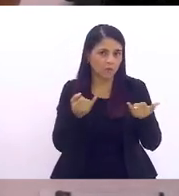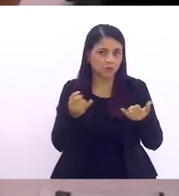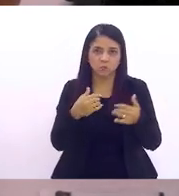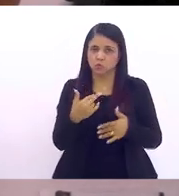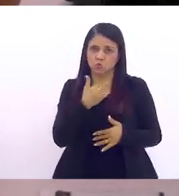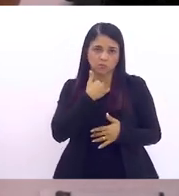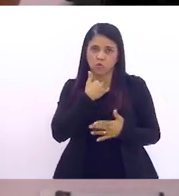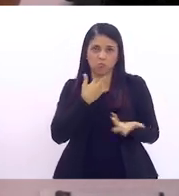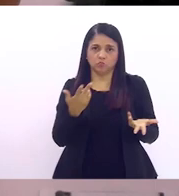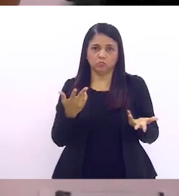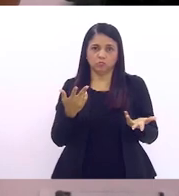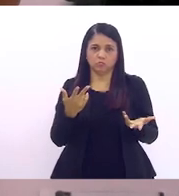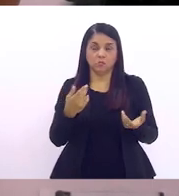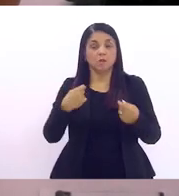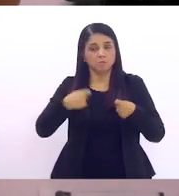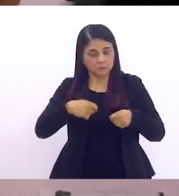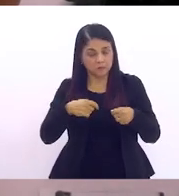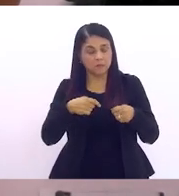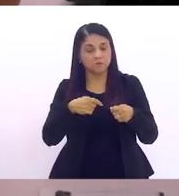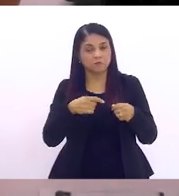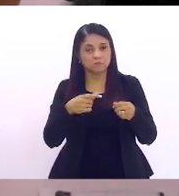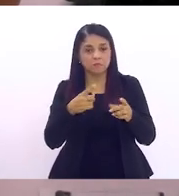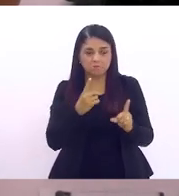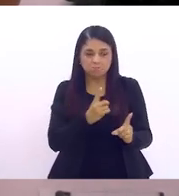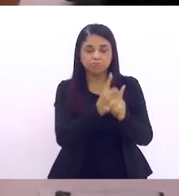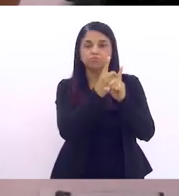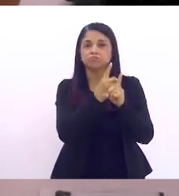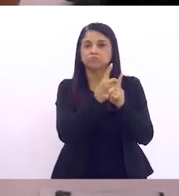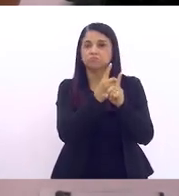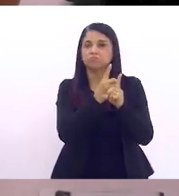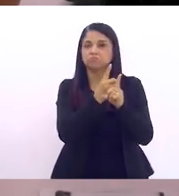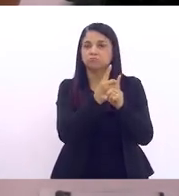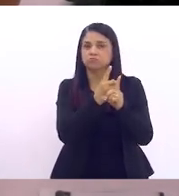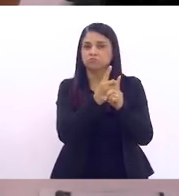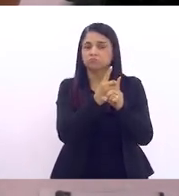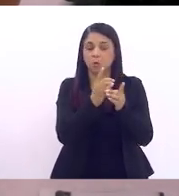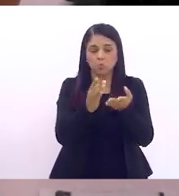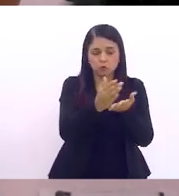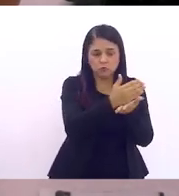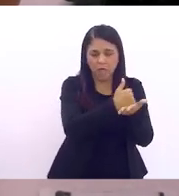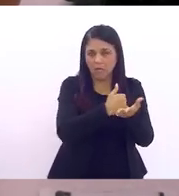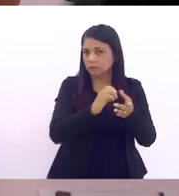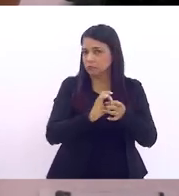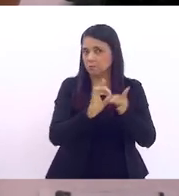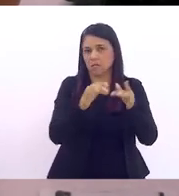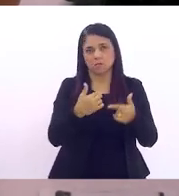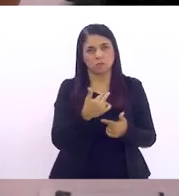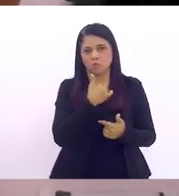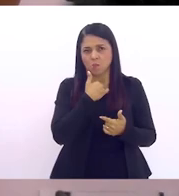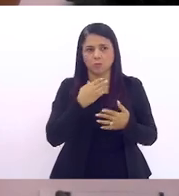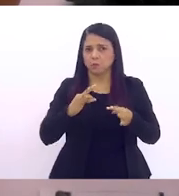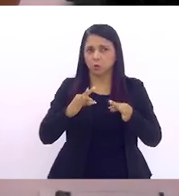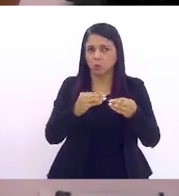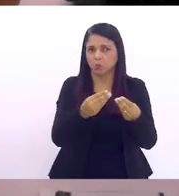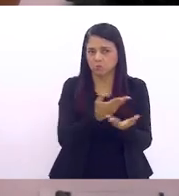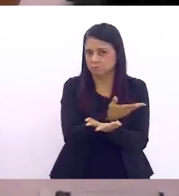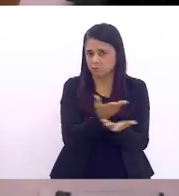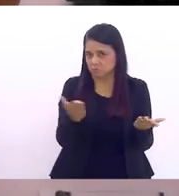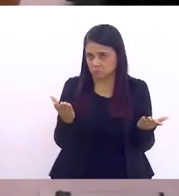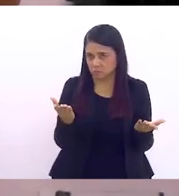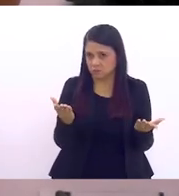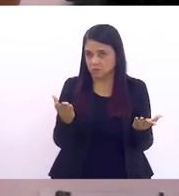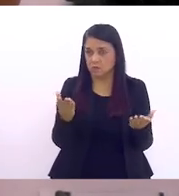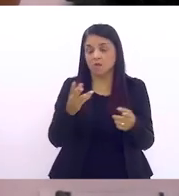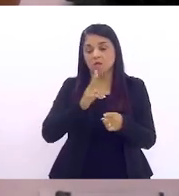nós temos que ter alguma identificação mínima para que os dados Não fiquem abertos para todo mundo respeitando a lei geral de